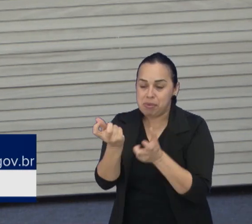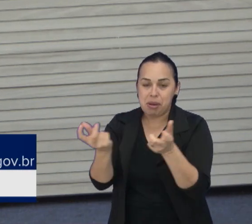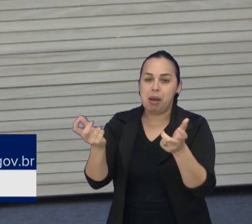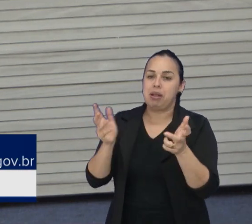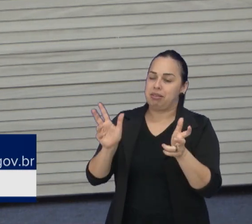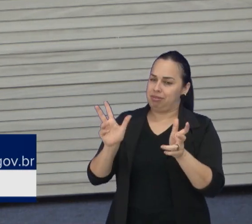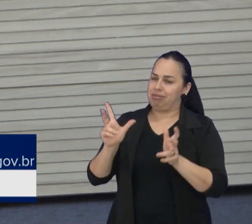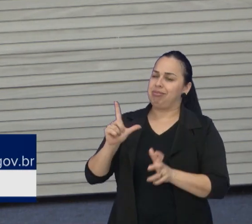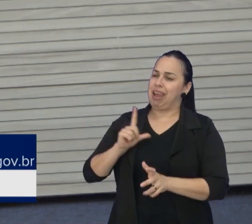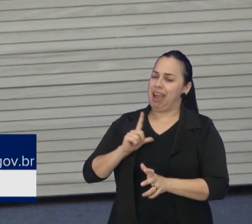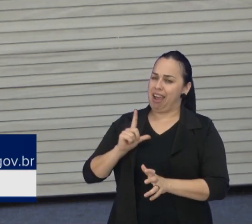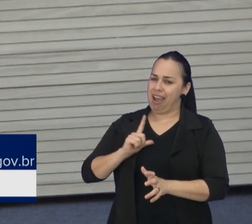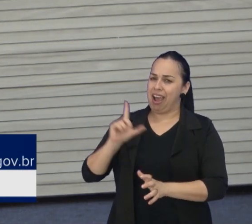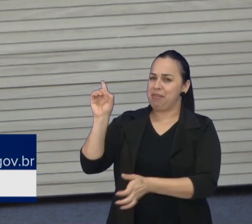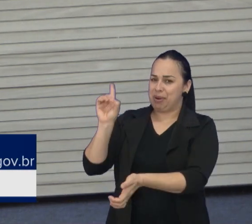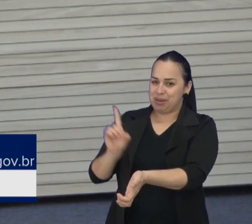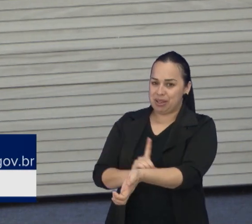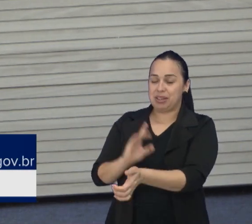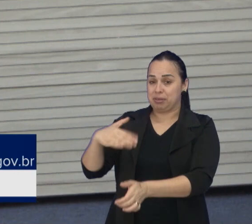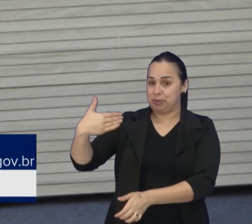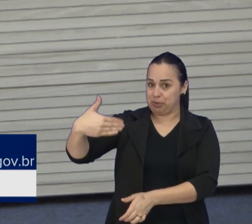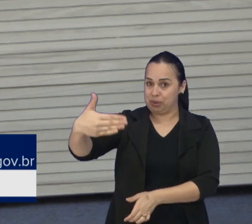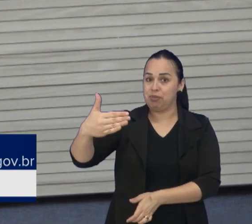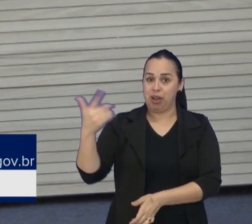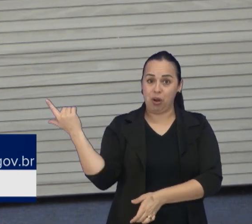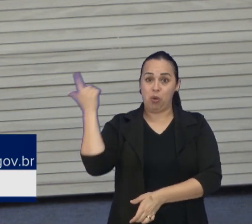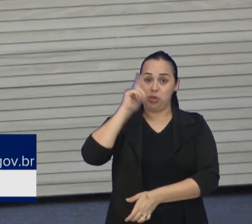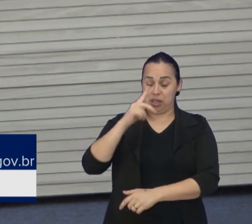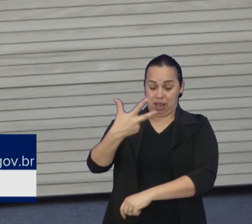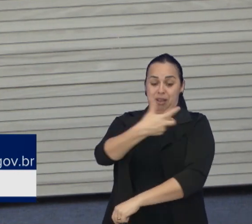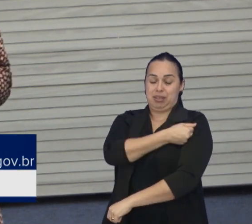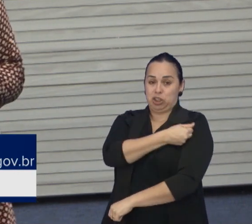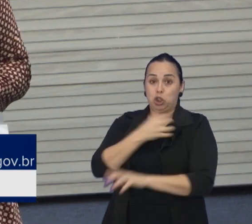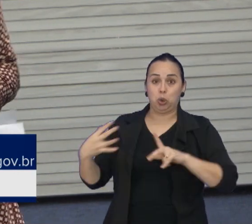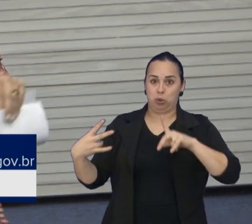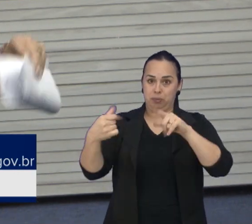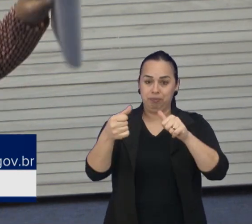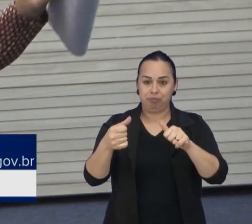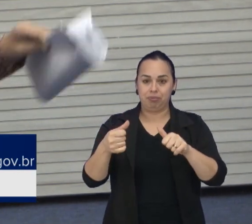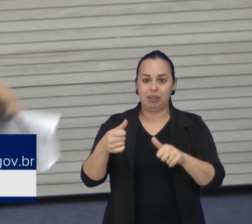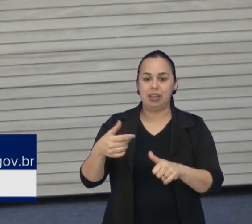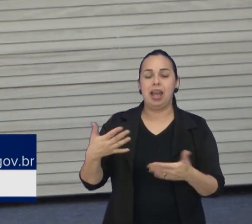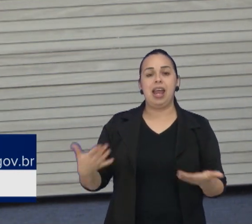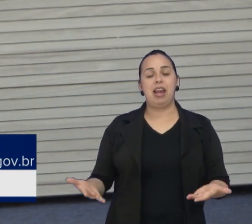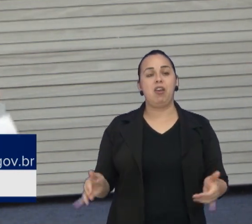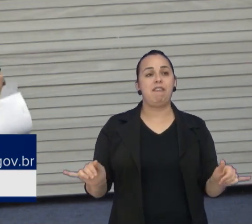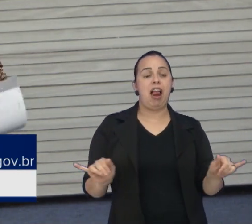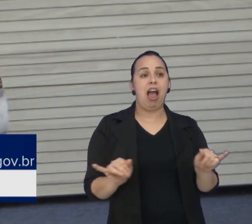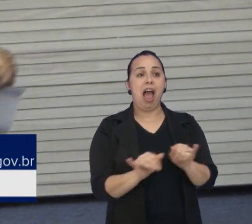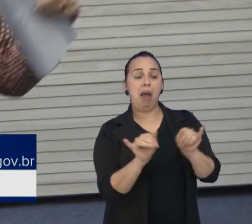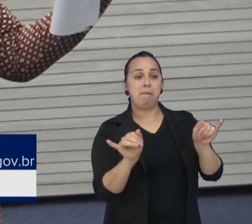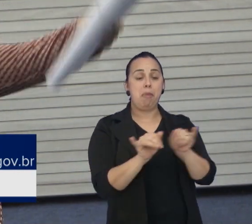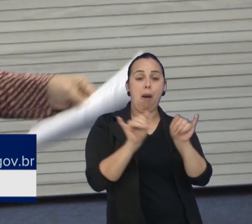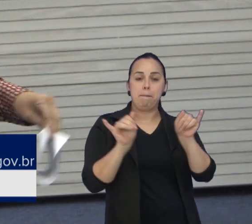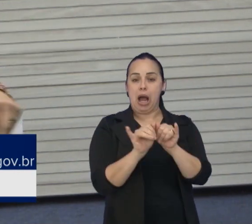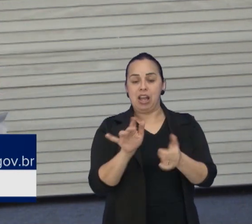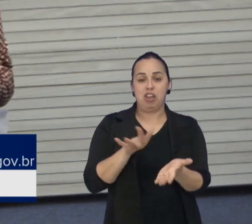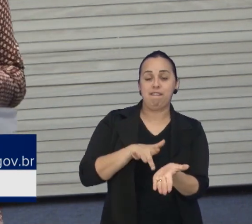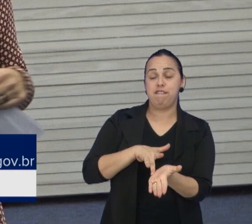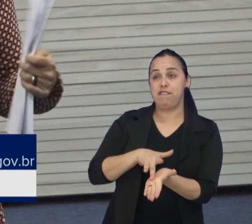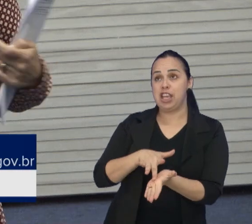tem vacina para dengue e, se Deus quiser, daqui a um tempo vai chegar para nós aqui. Então, com certeza, ele não ia banalizar, ele não ia